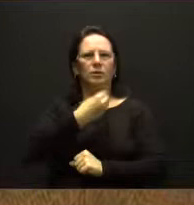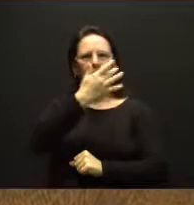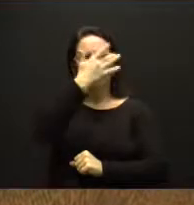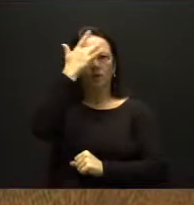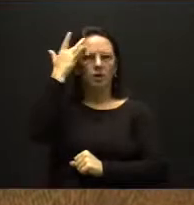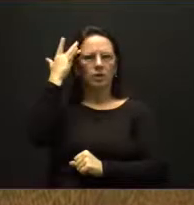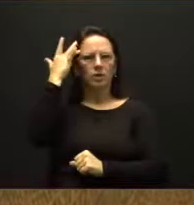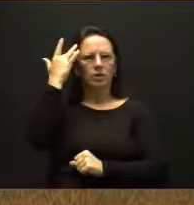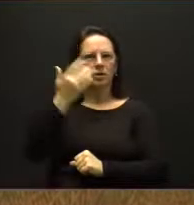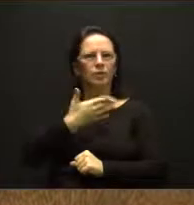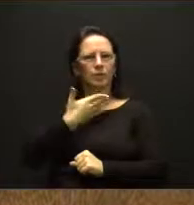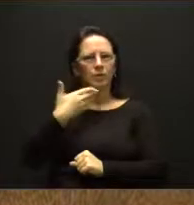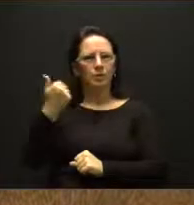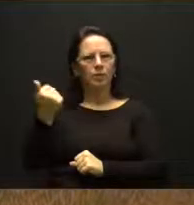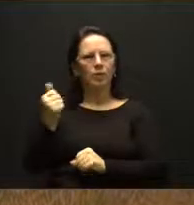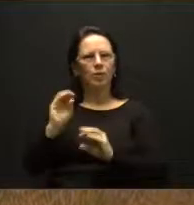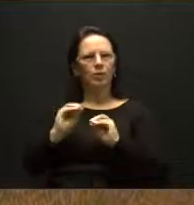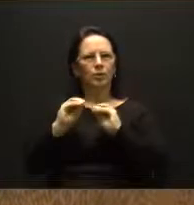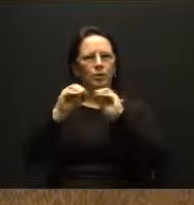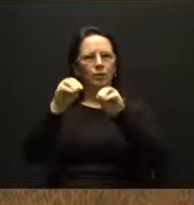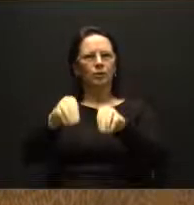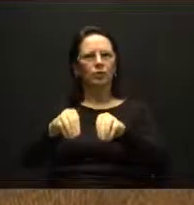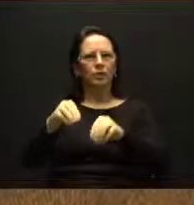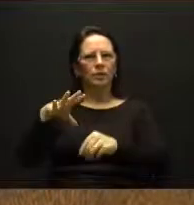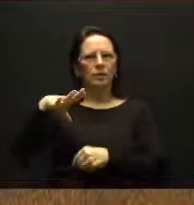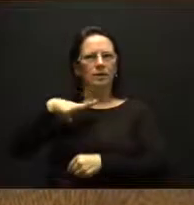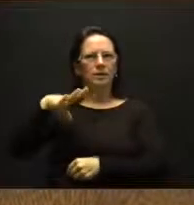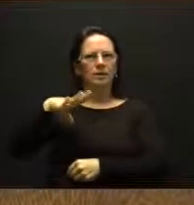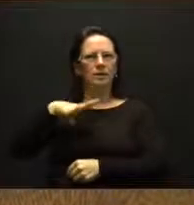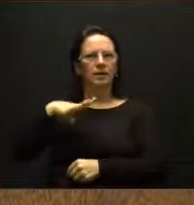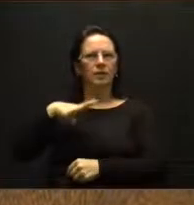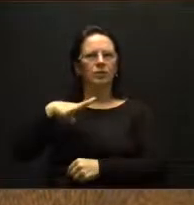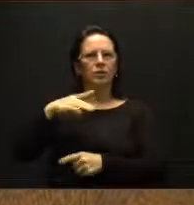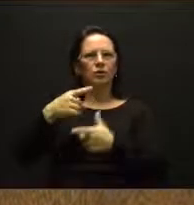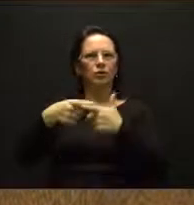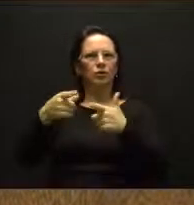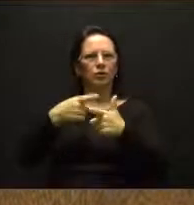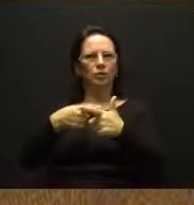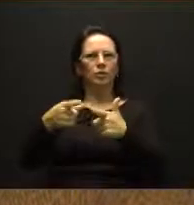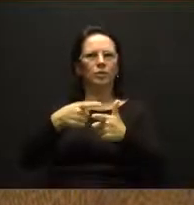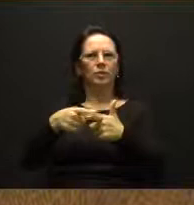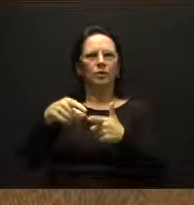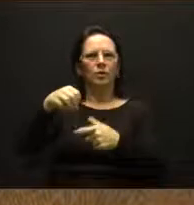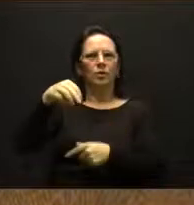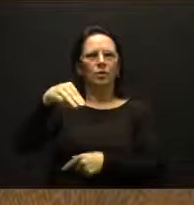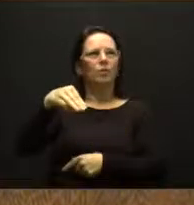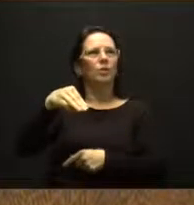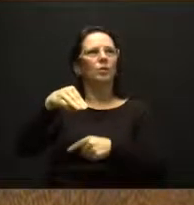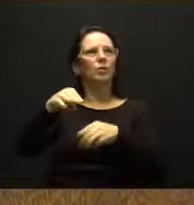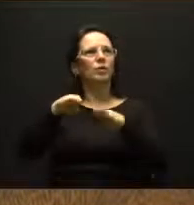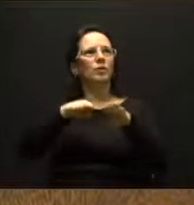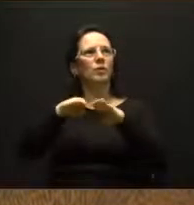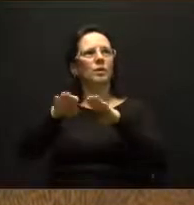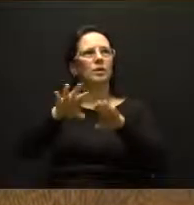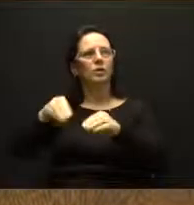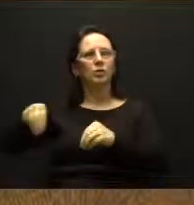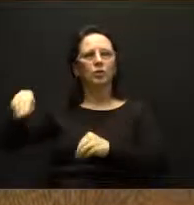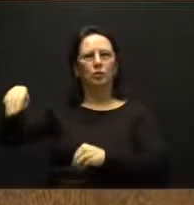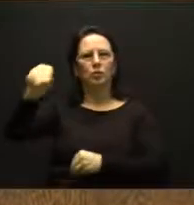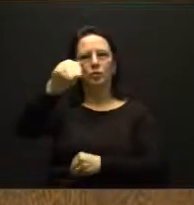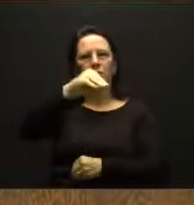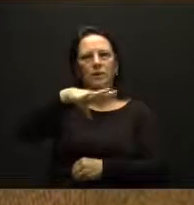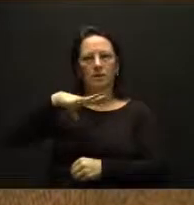de melhor integração de nossa cidade na questão da mobilidade humana com toda a região metropolitana